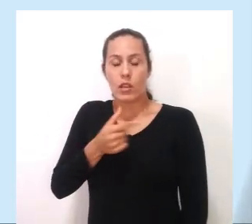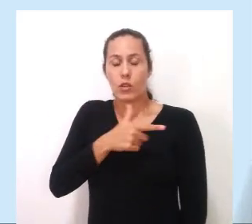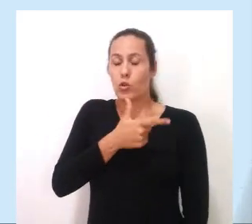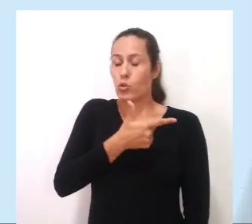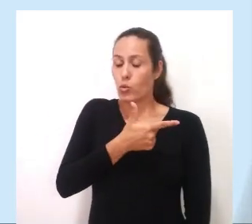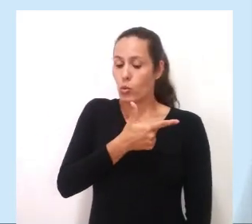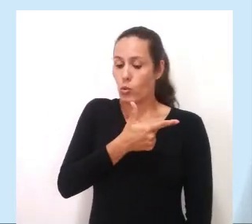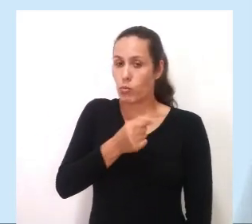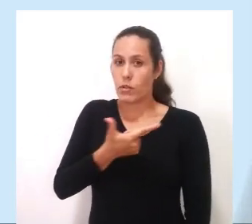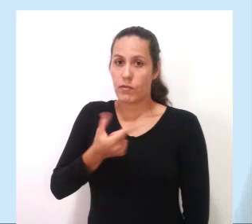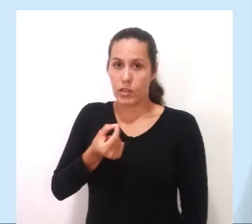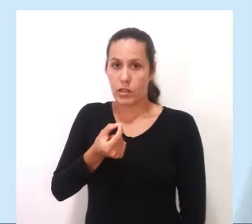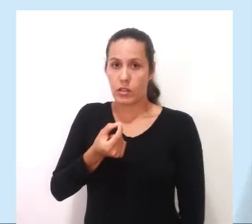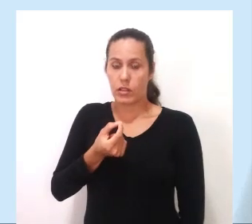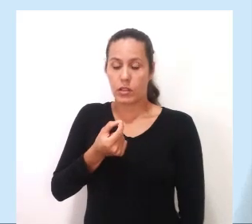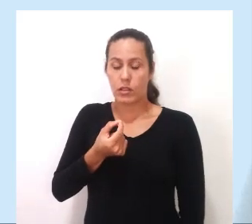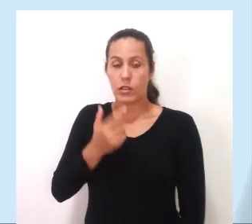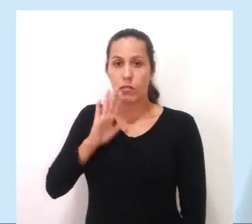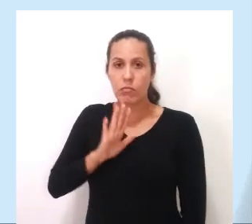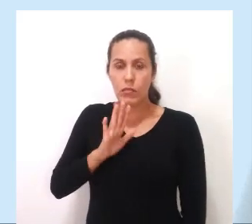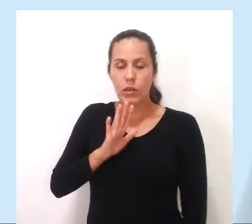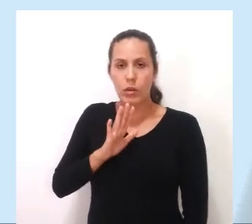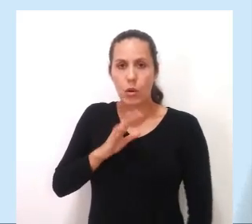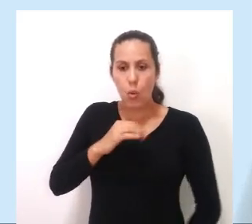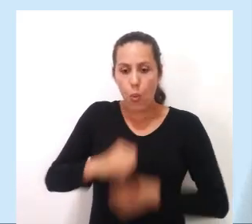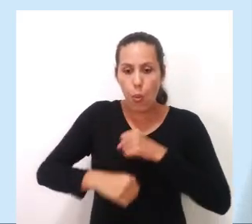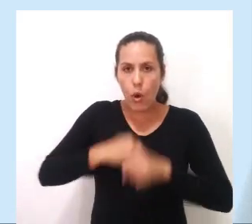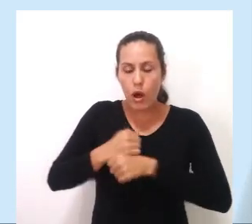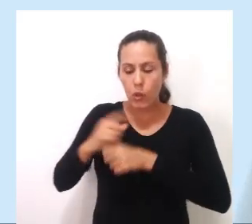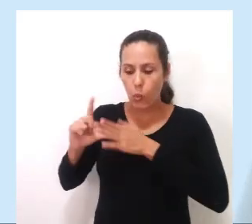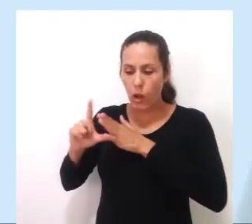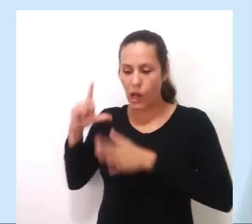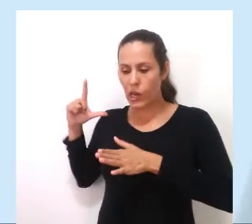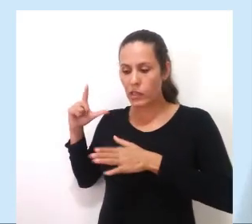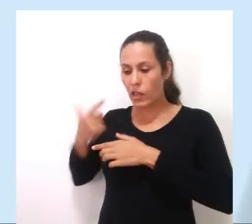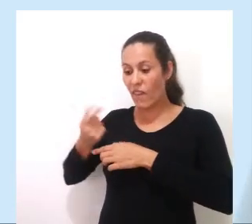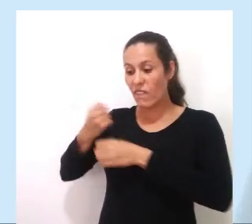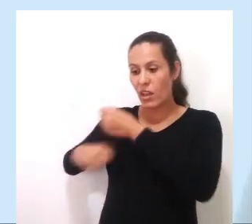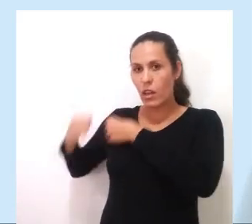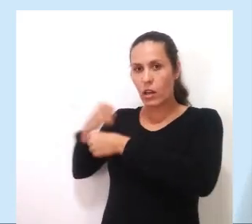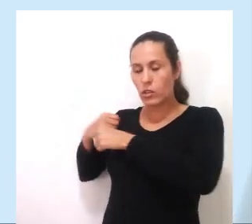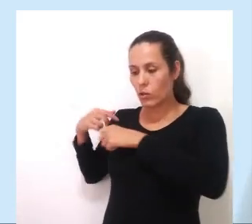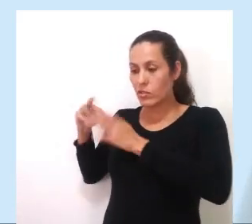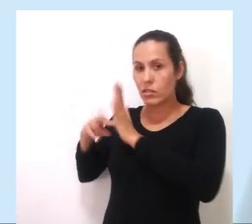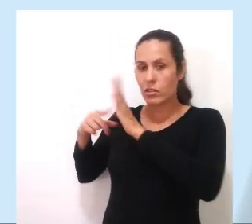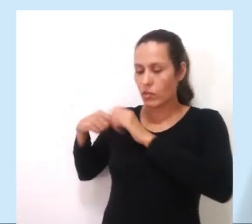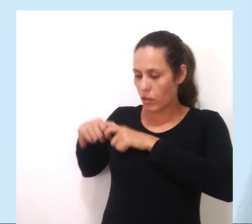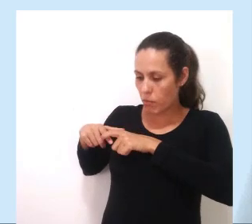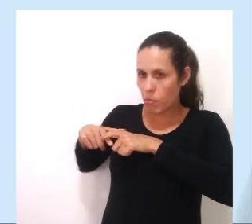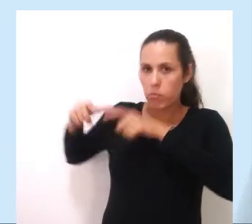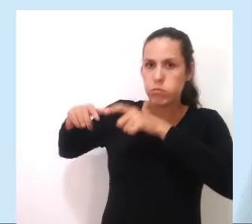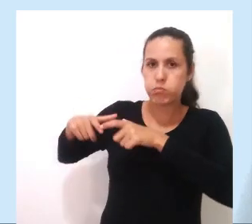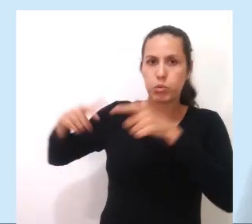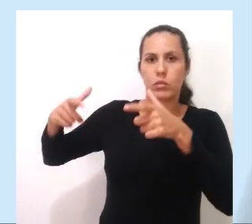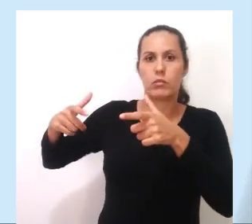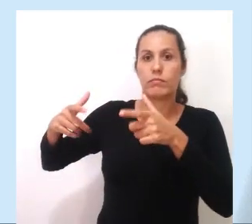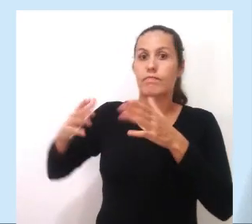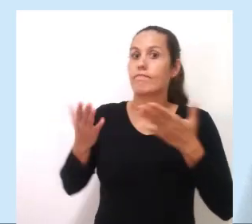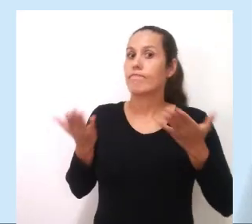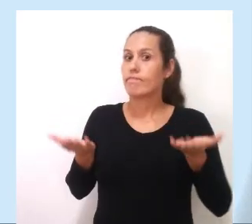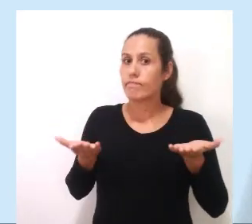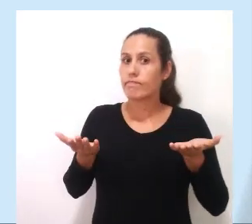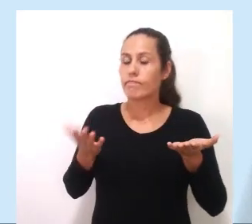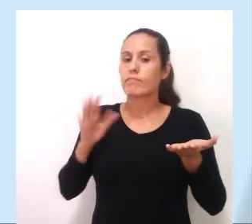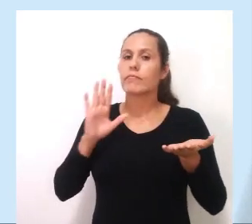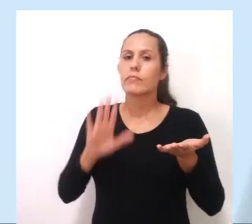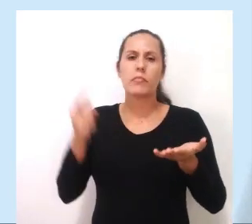seja, o número ele aumentou. Porque se pensava antes que a maior parte da gravidez na